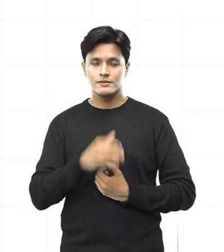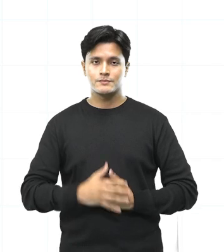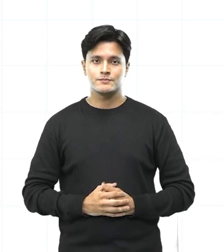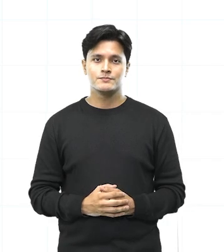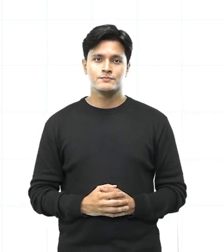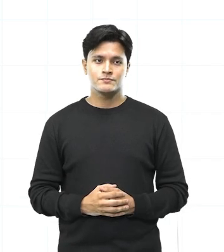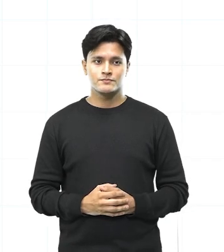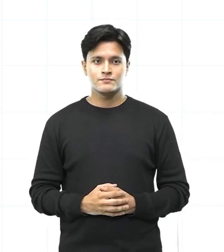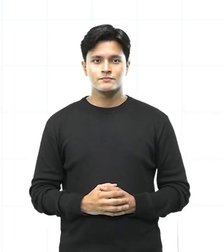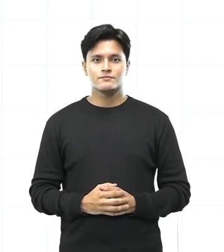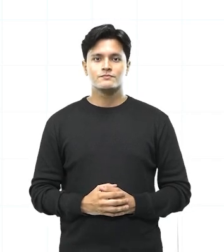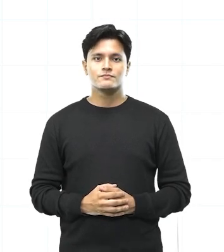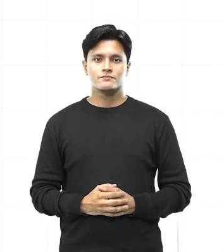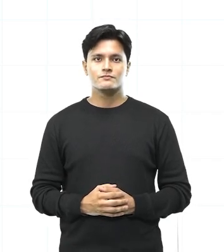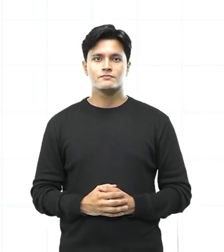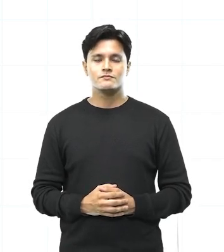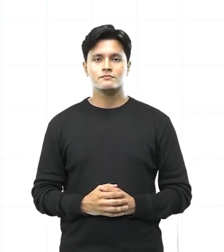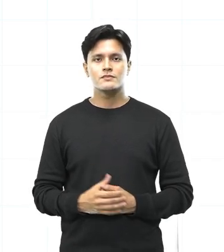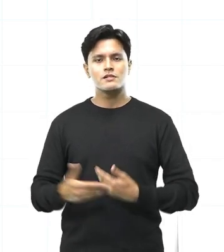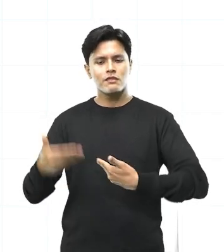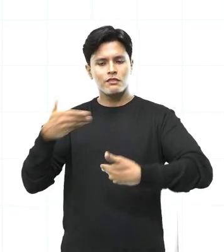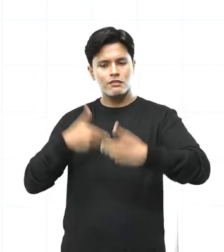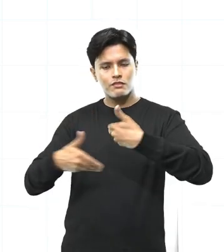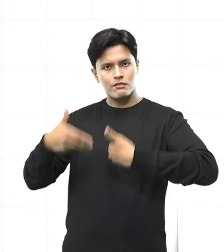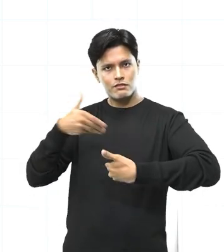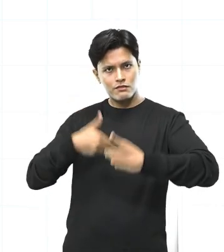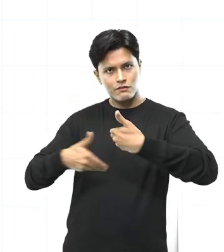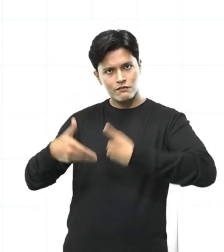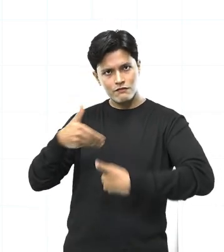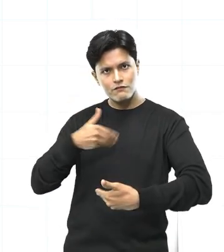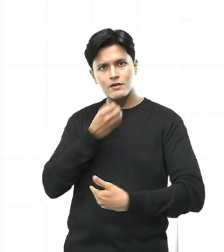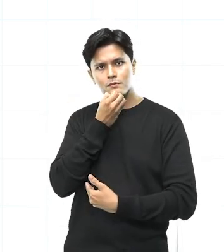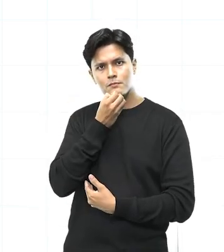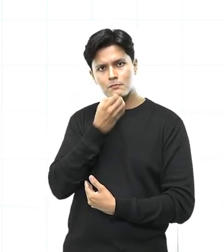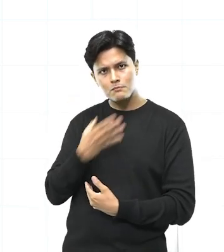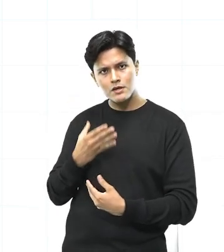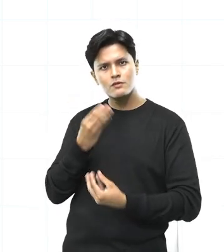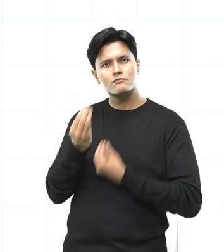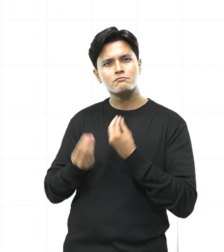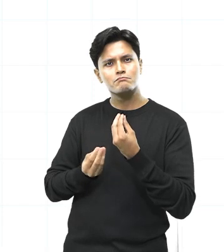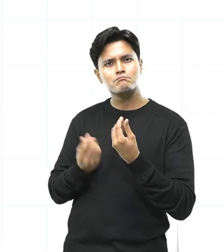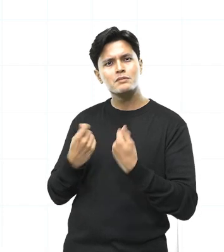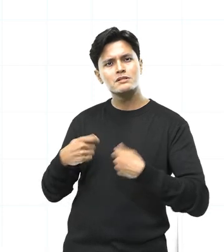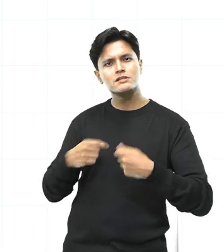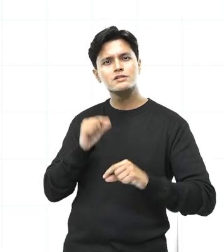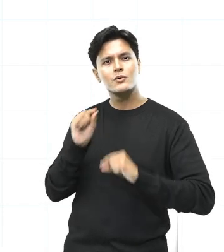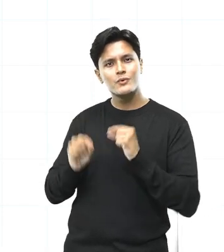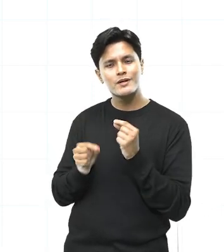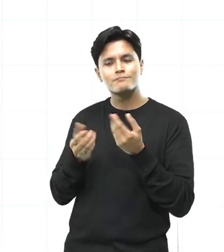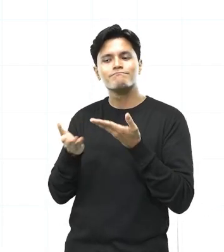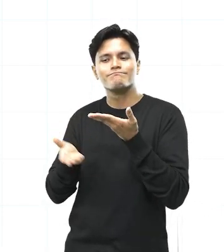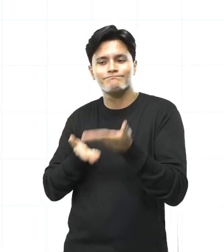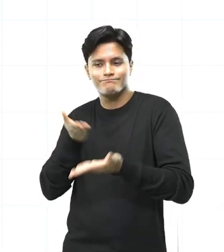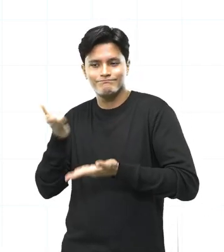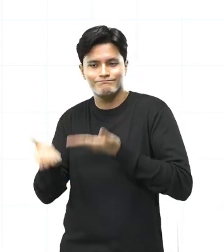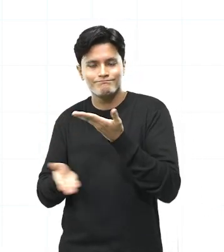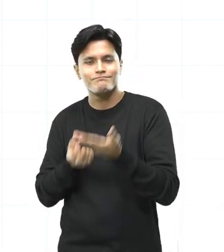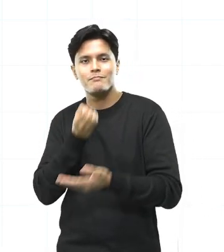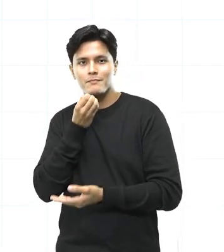melhor meio de ser bem servido é servir bem. Primeiro exemplo. E o